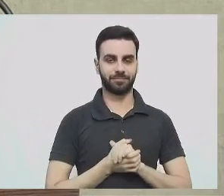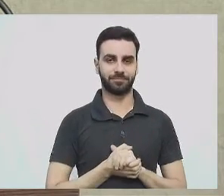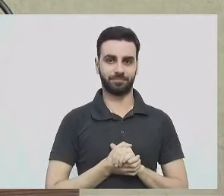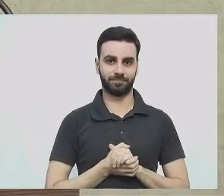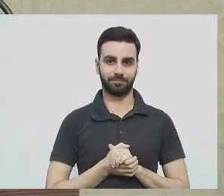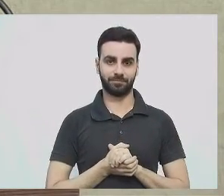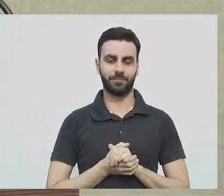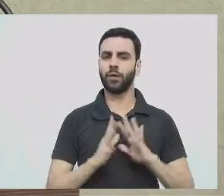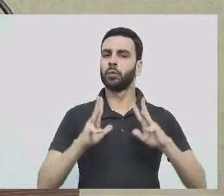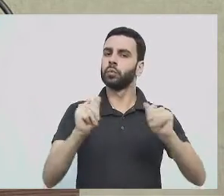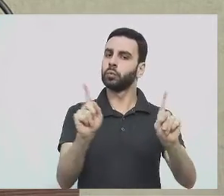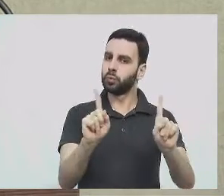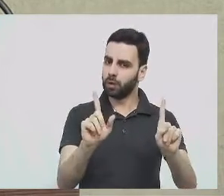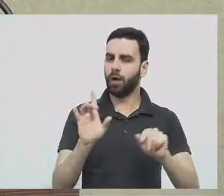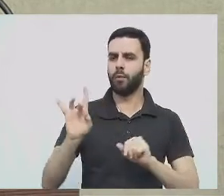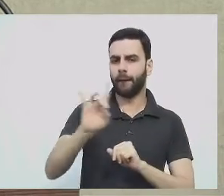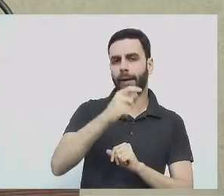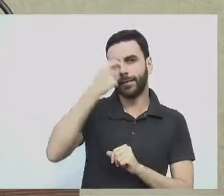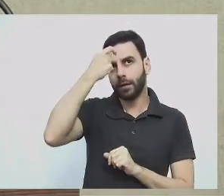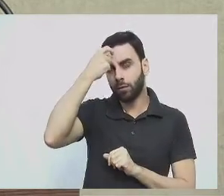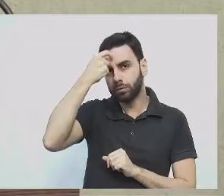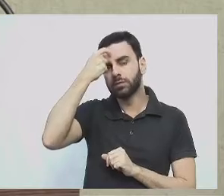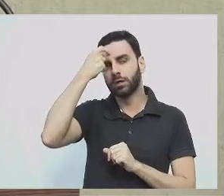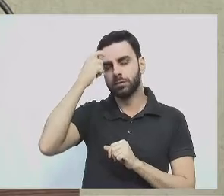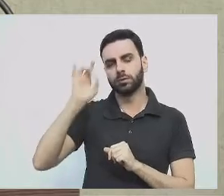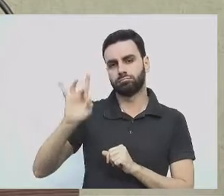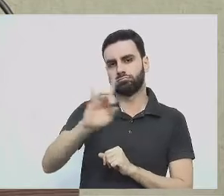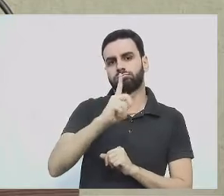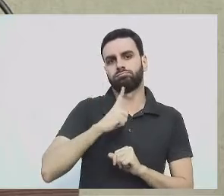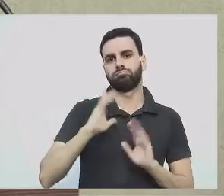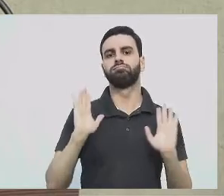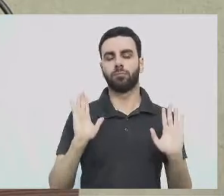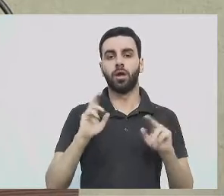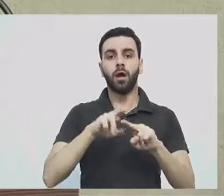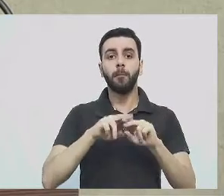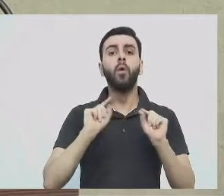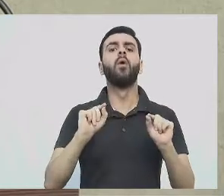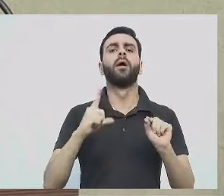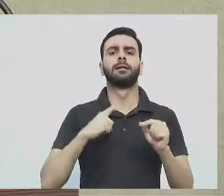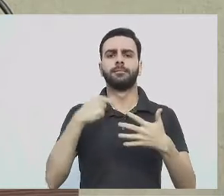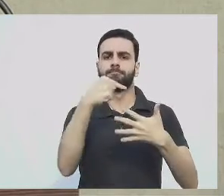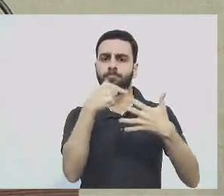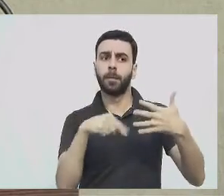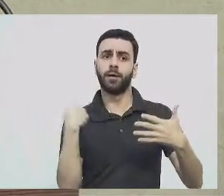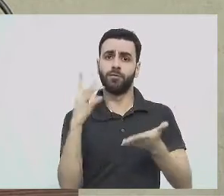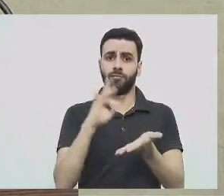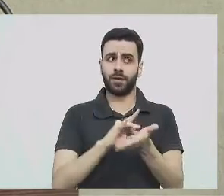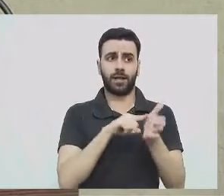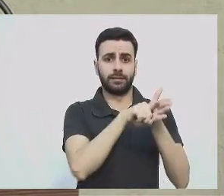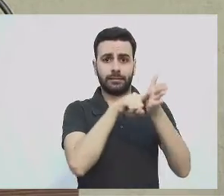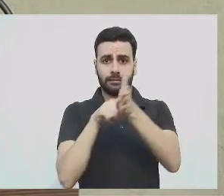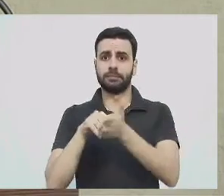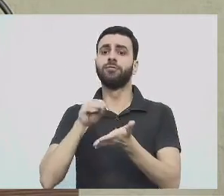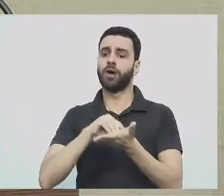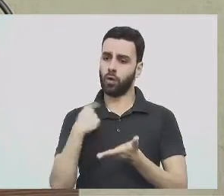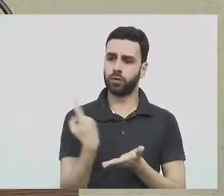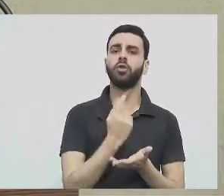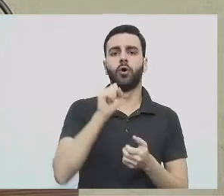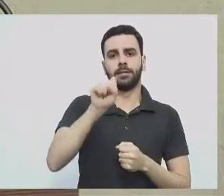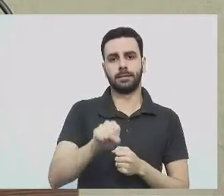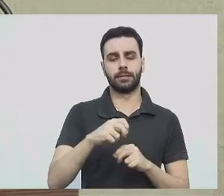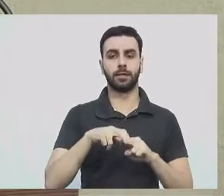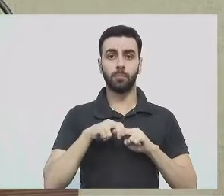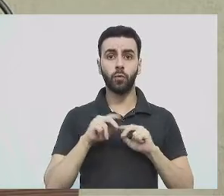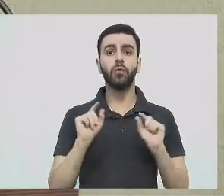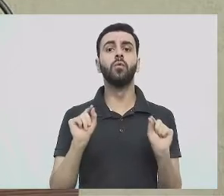Estou dizendo que é todos, não. Cada um vai colocar na sua mente aí o que fez. Porque tem muita coisa que nós deixamos de fiscalizar, sim. Então, eu acho, Sábio